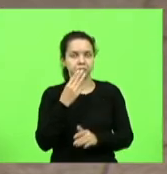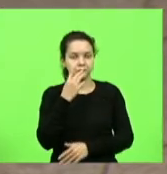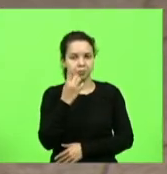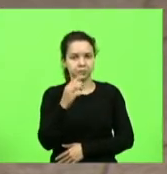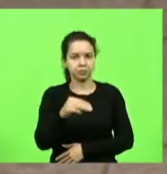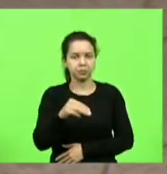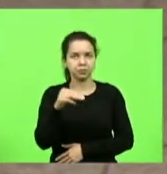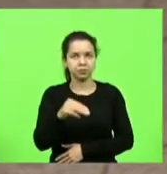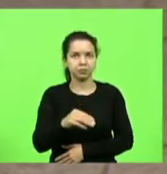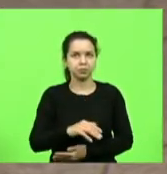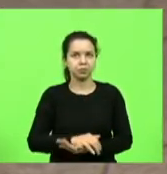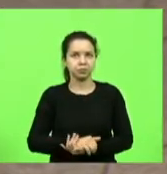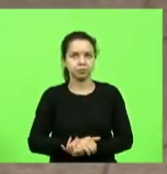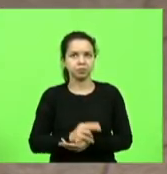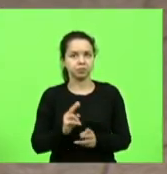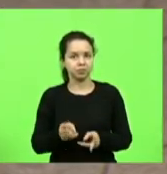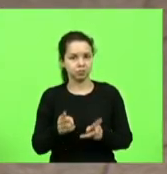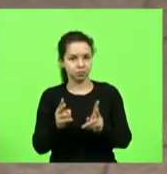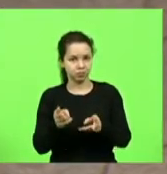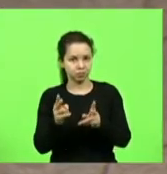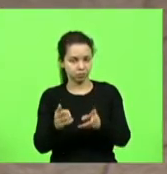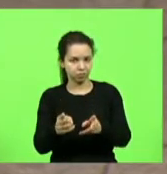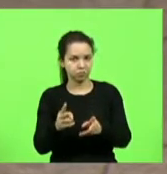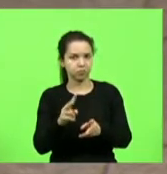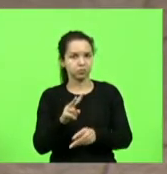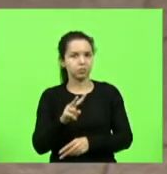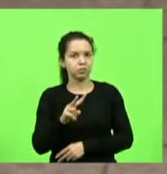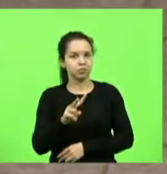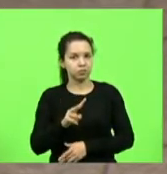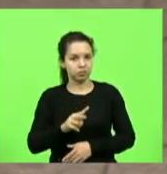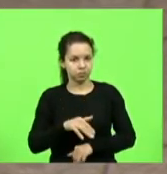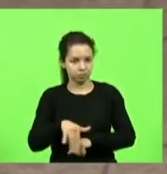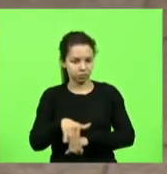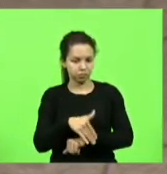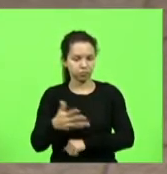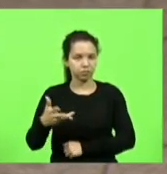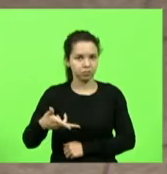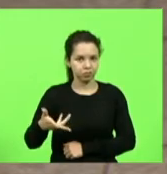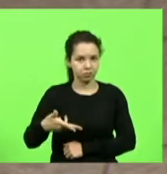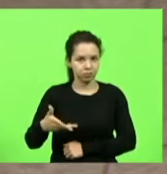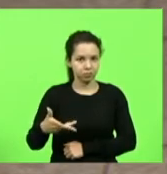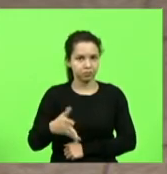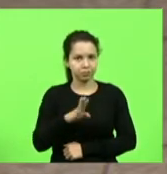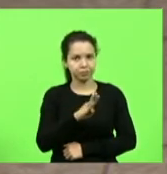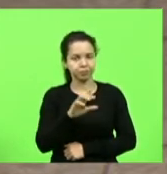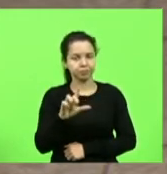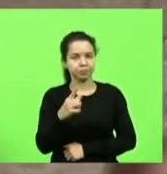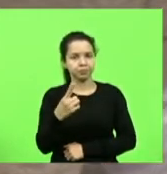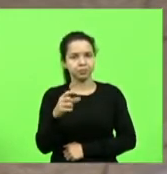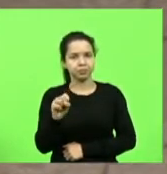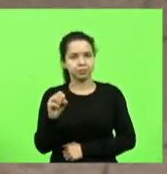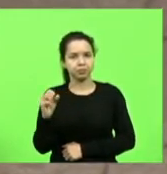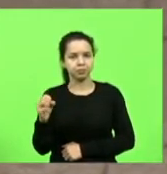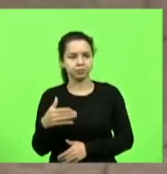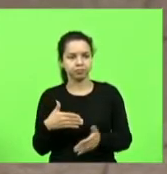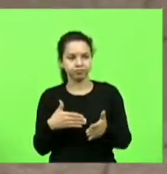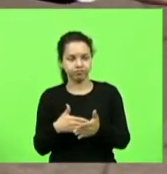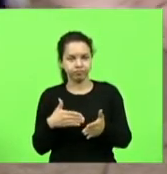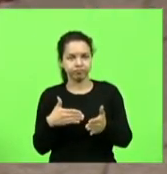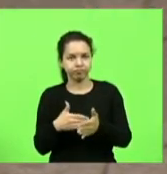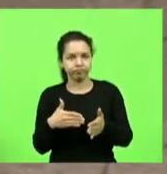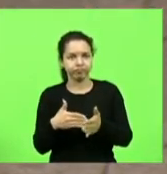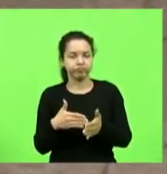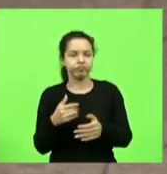A continuidade da Via Expressa Norte, ali de Blumenau, é C-108, né? Ela está travada há vários anos